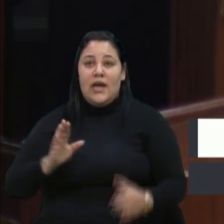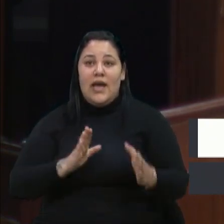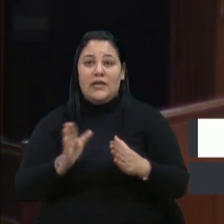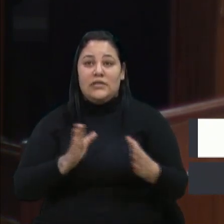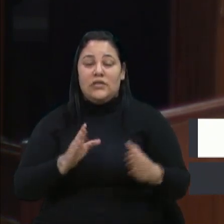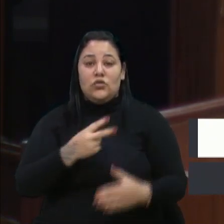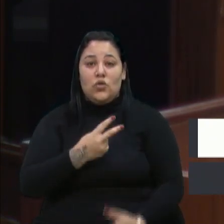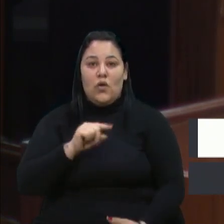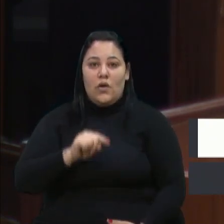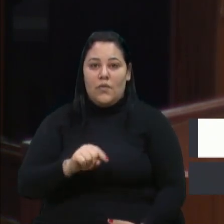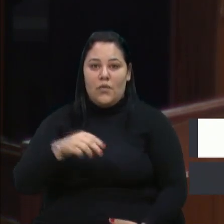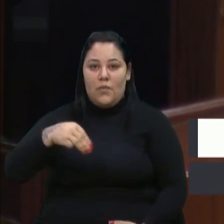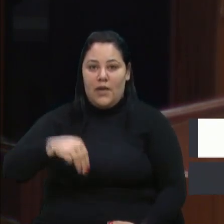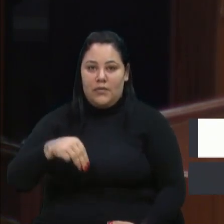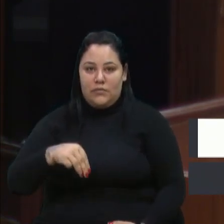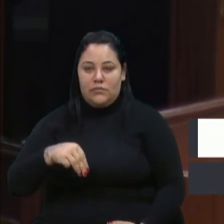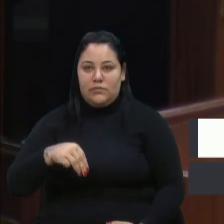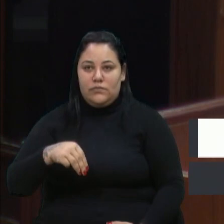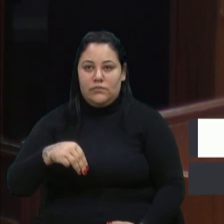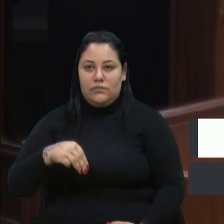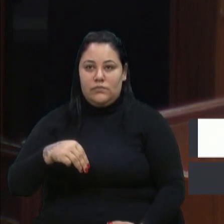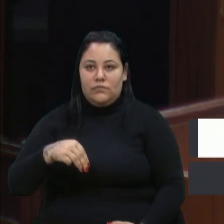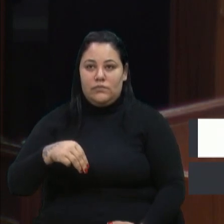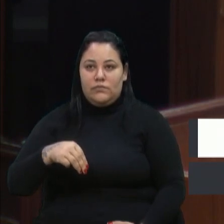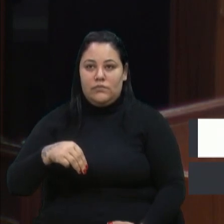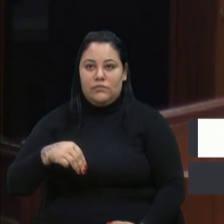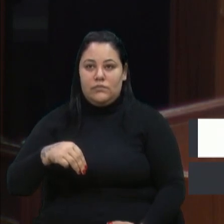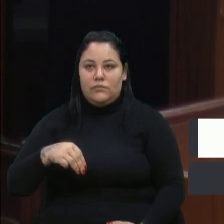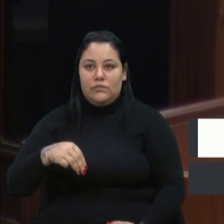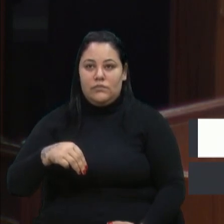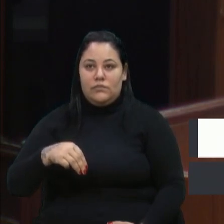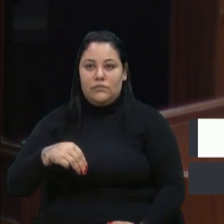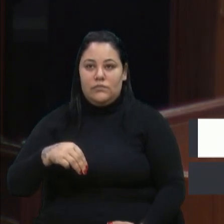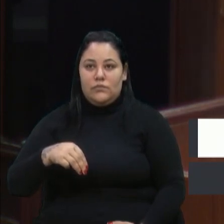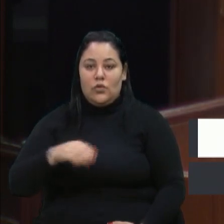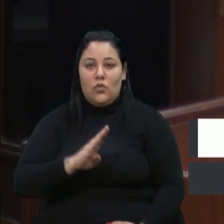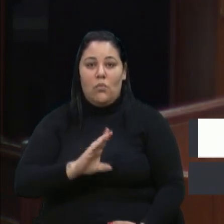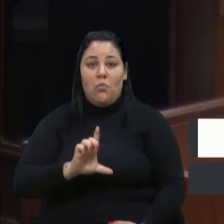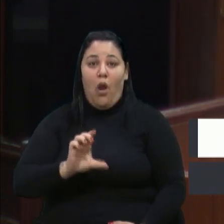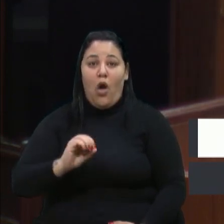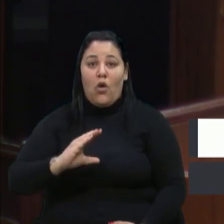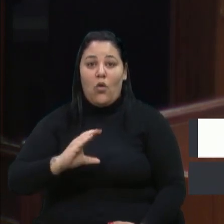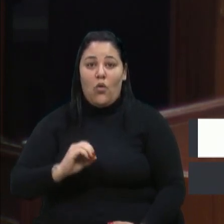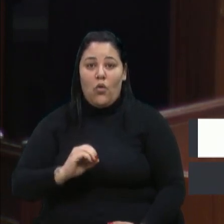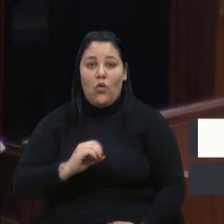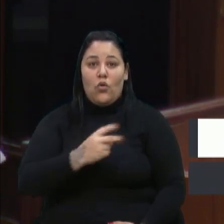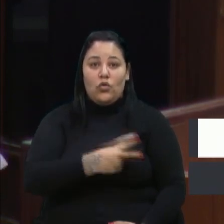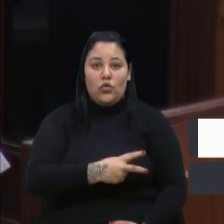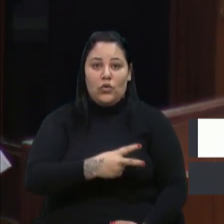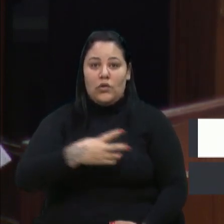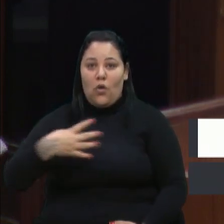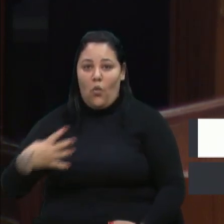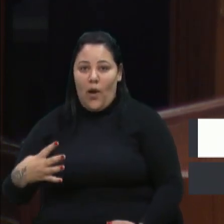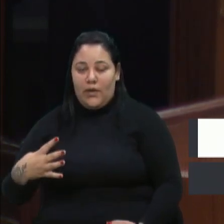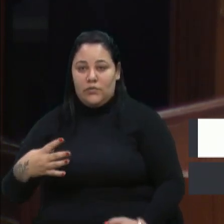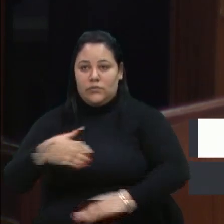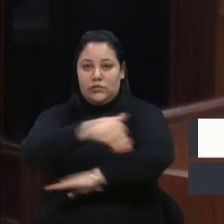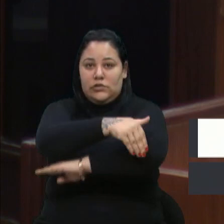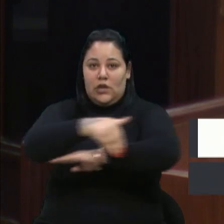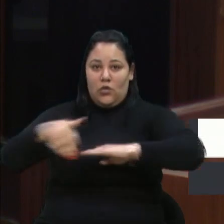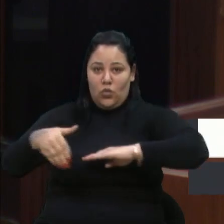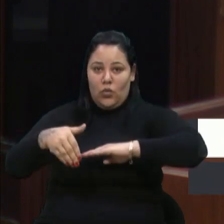metros, e que serão no bloco 2 e 4, entre a Dom José Baré e a 13 de